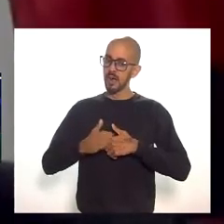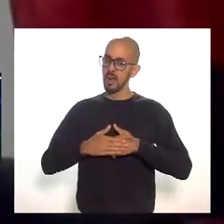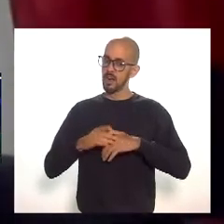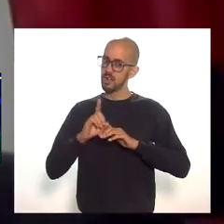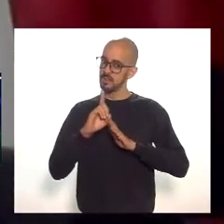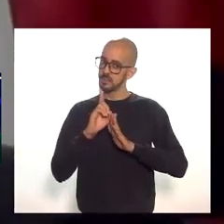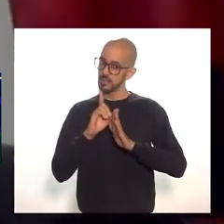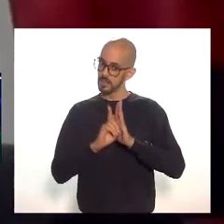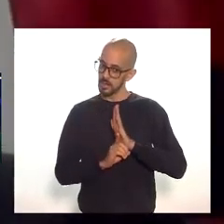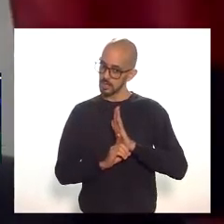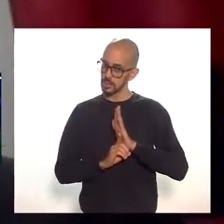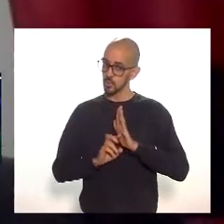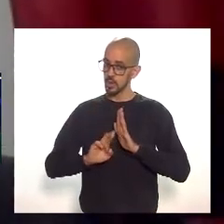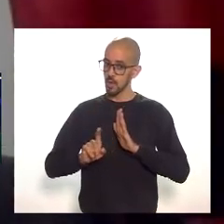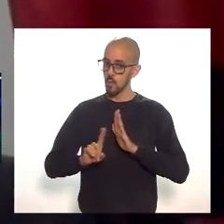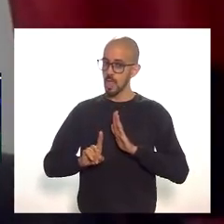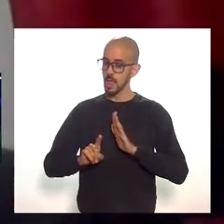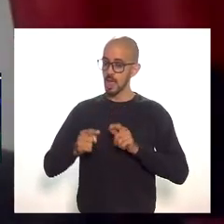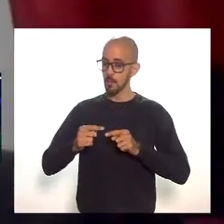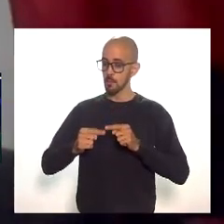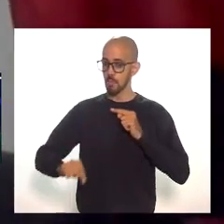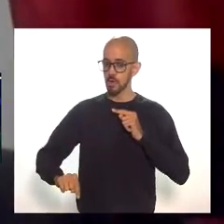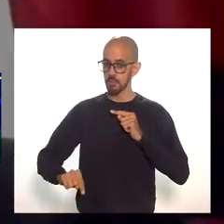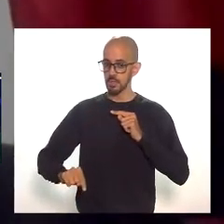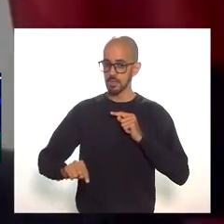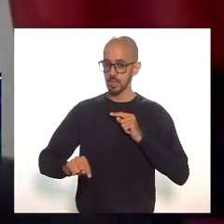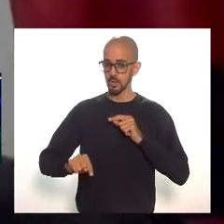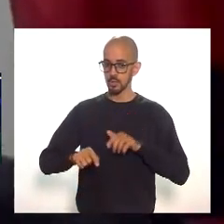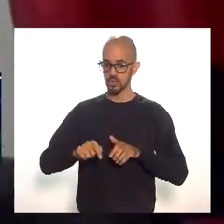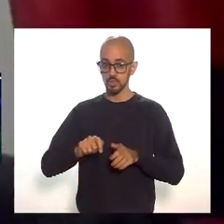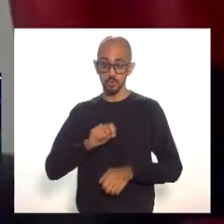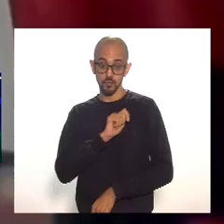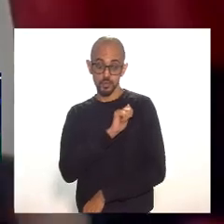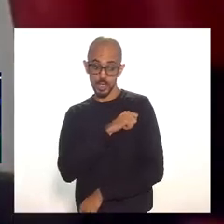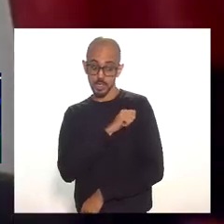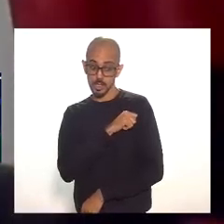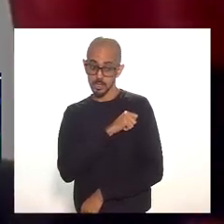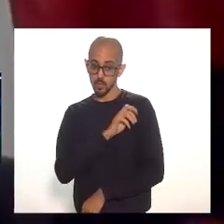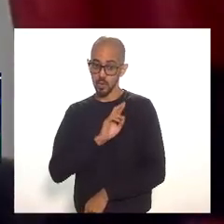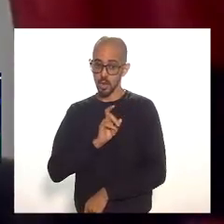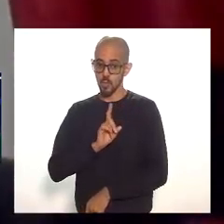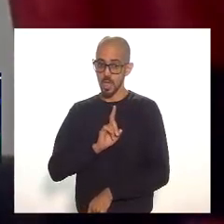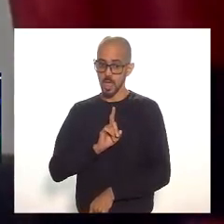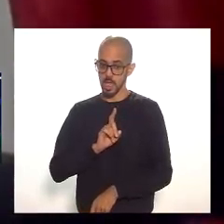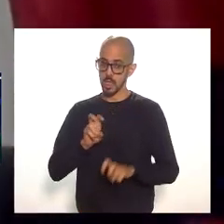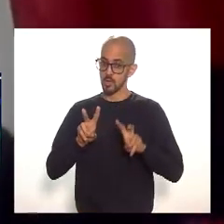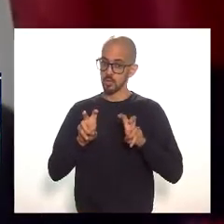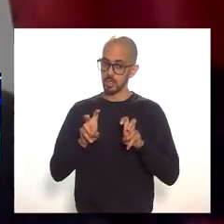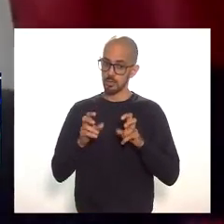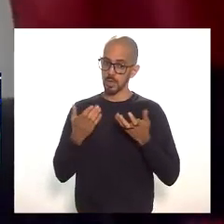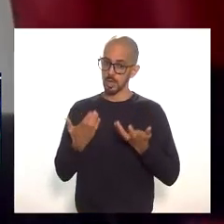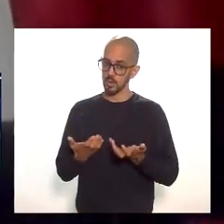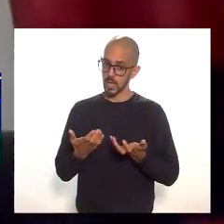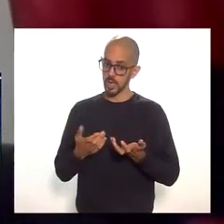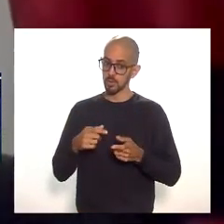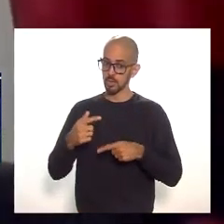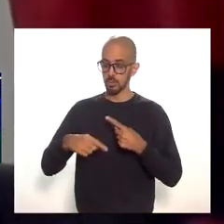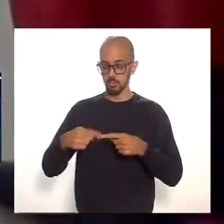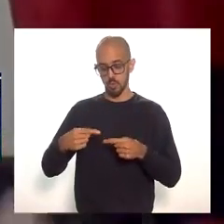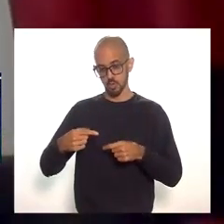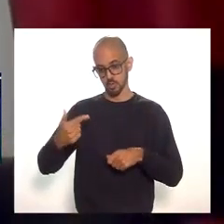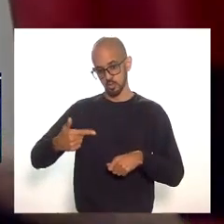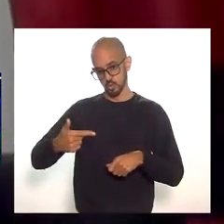e não do impedimento de fiscalização, que é um tema que eu gostaria de tratar, de repente, num segundo momento,